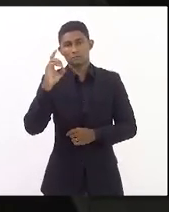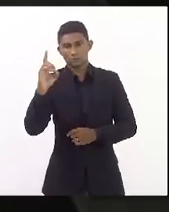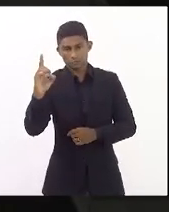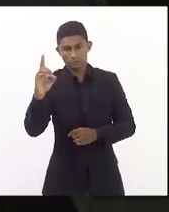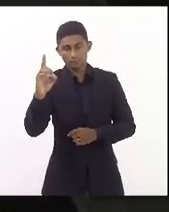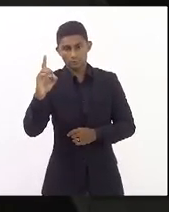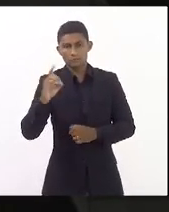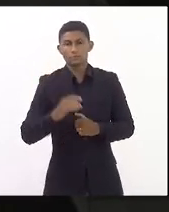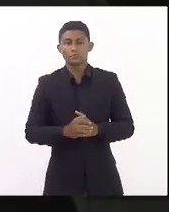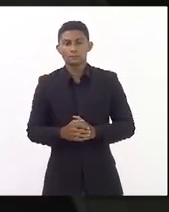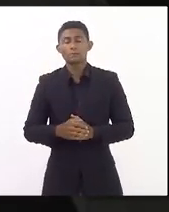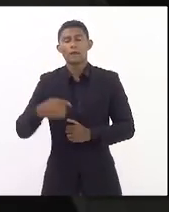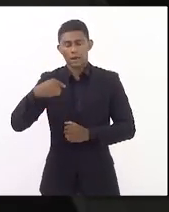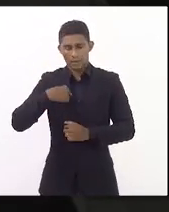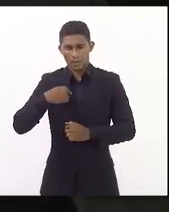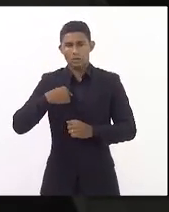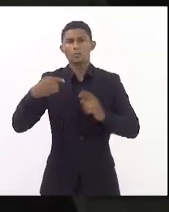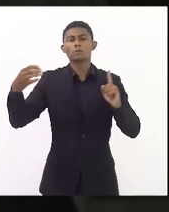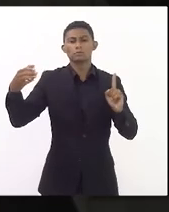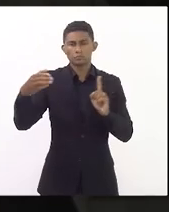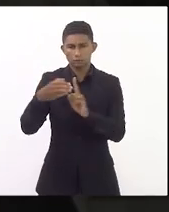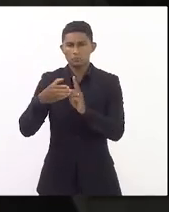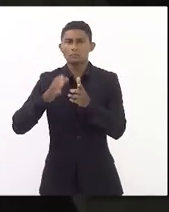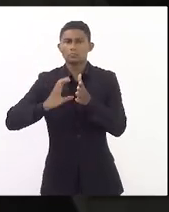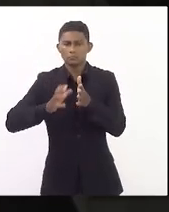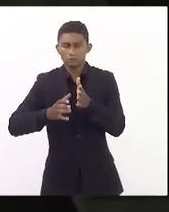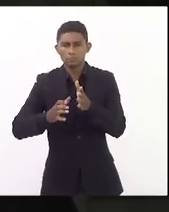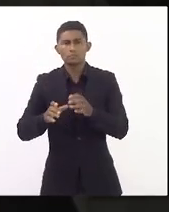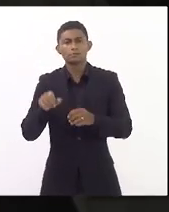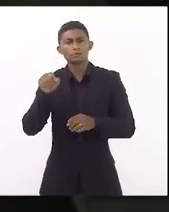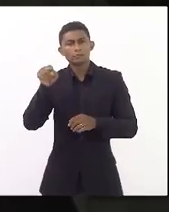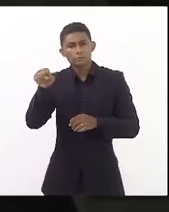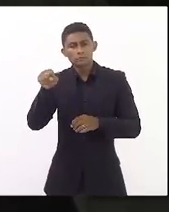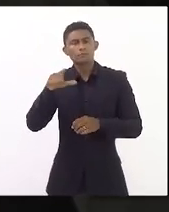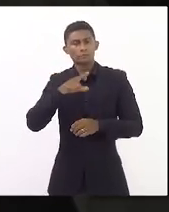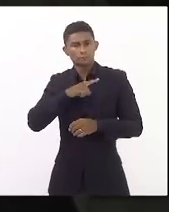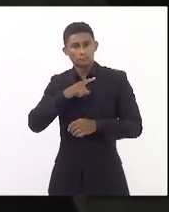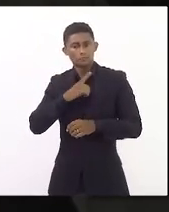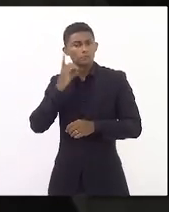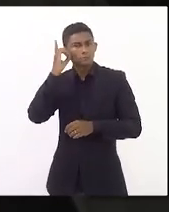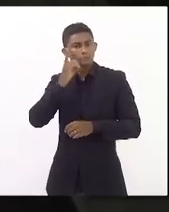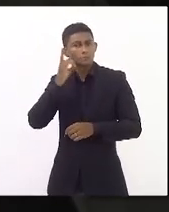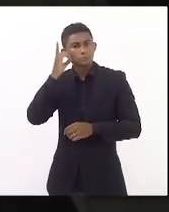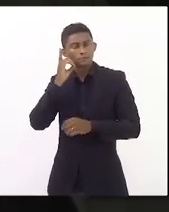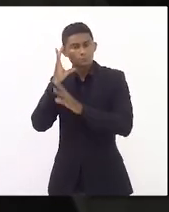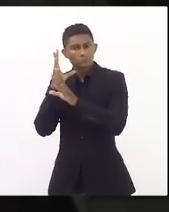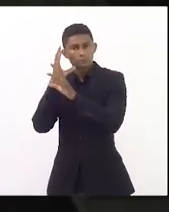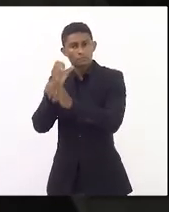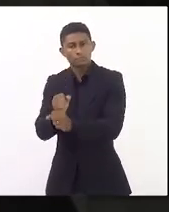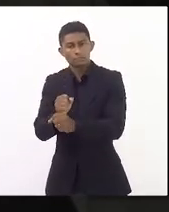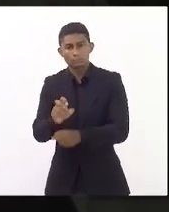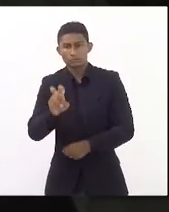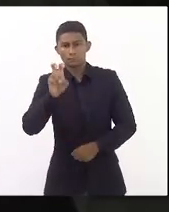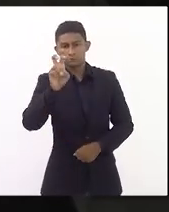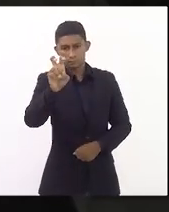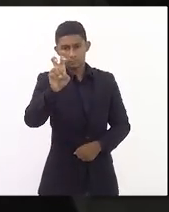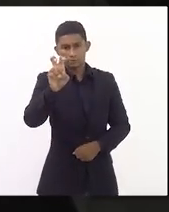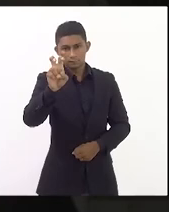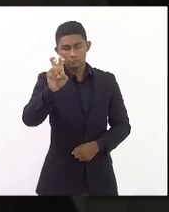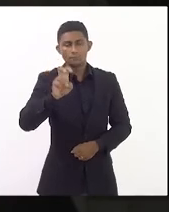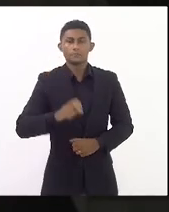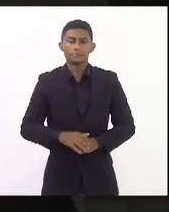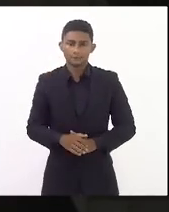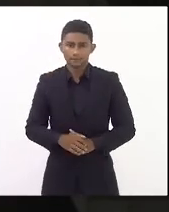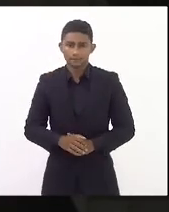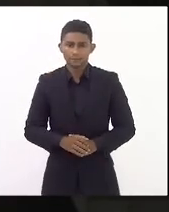partido a que pertenço, ficou com a bancada de 5 parlamentares, por via de